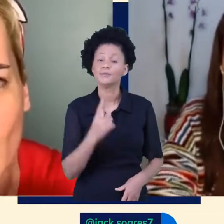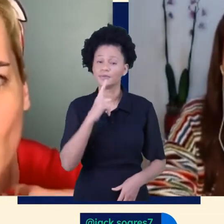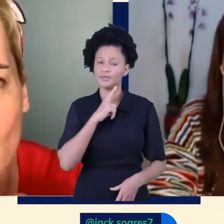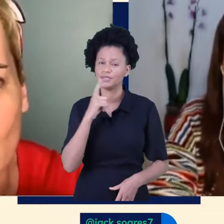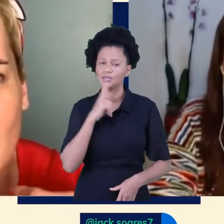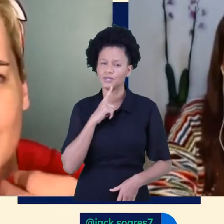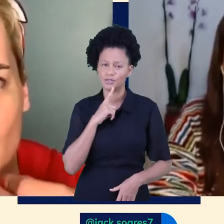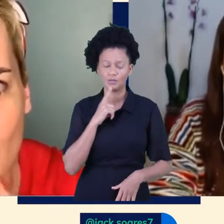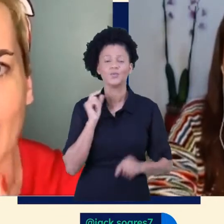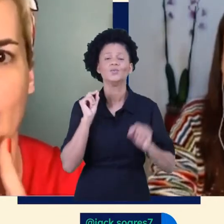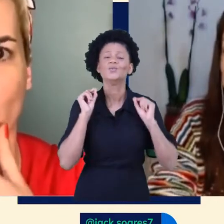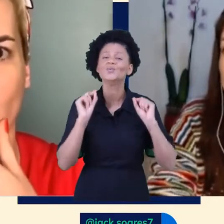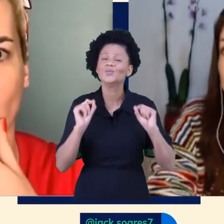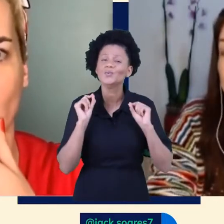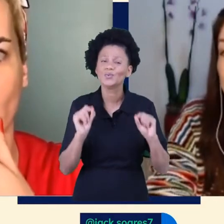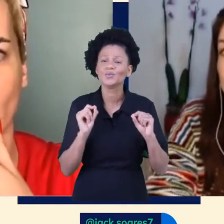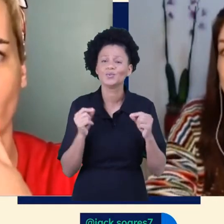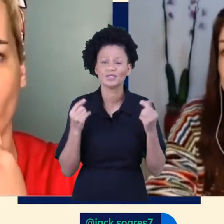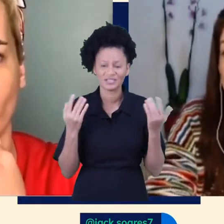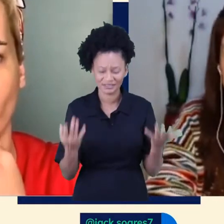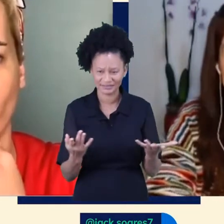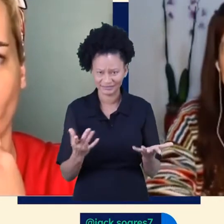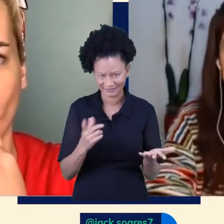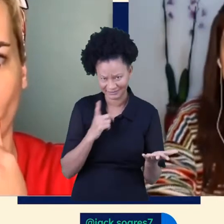tal ideologia de gênero?